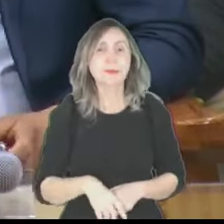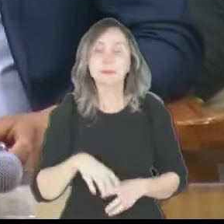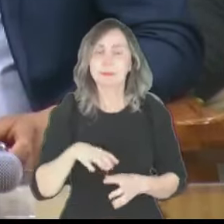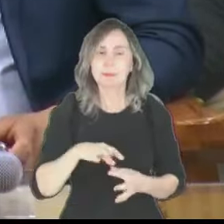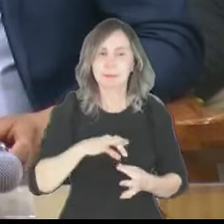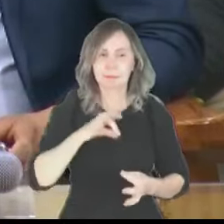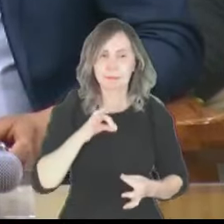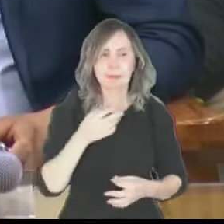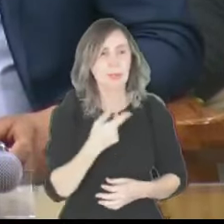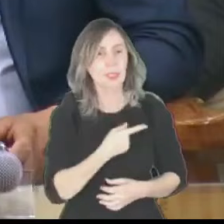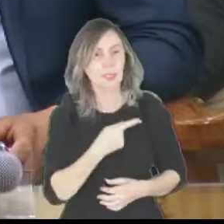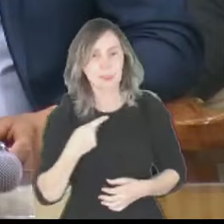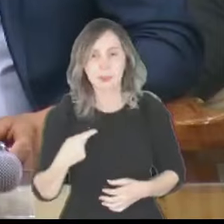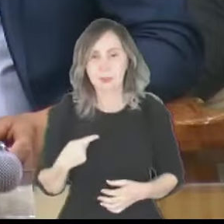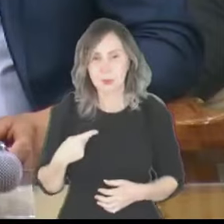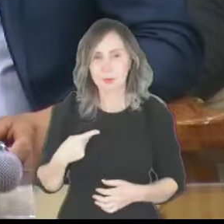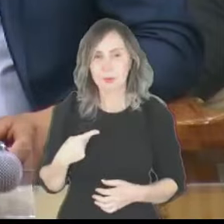pastor,